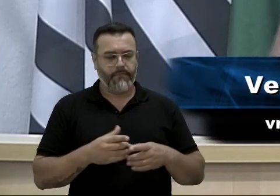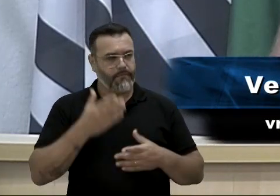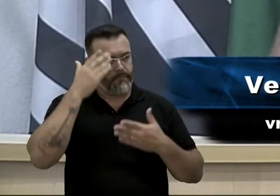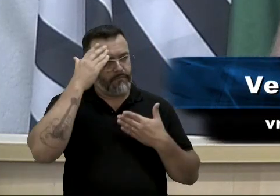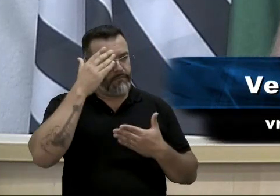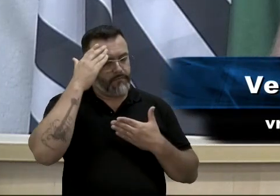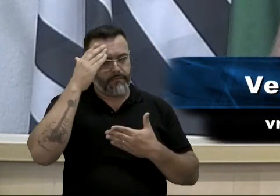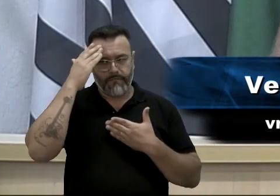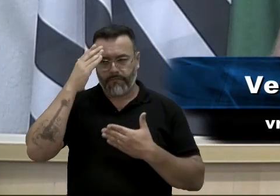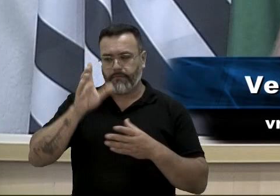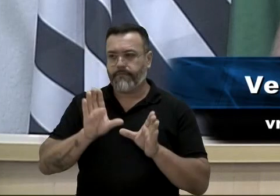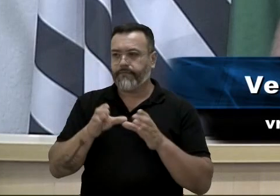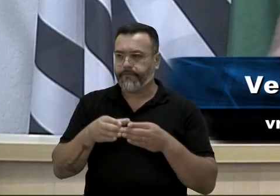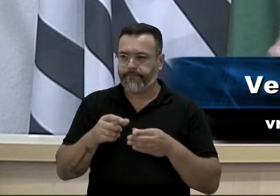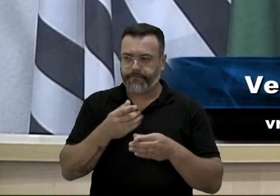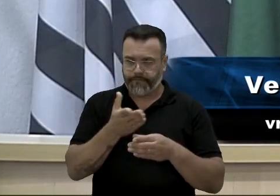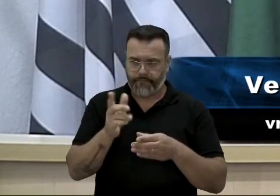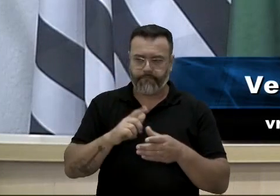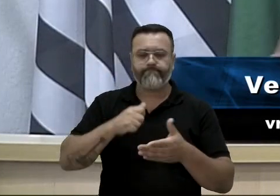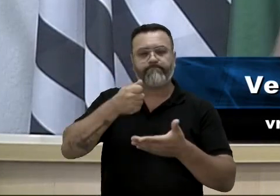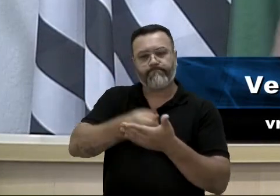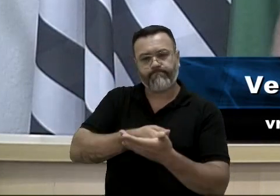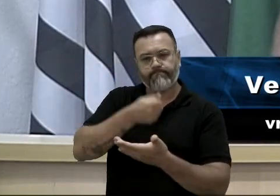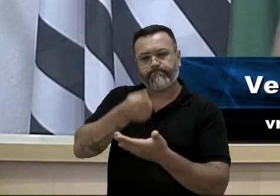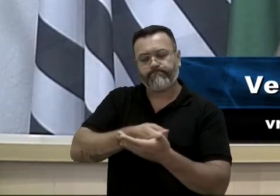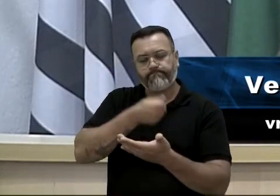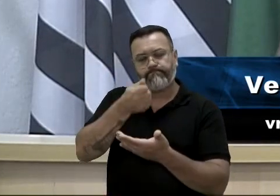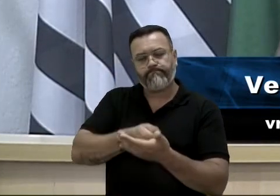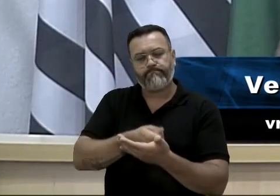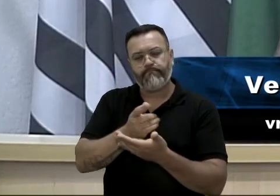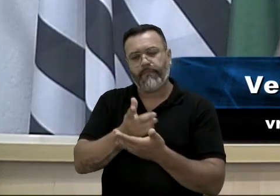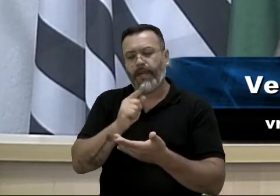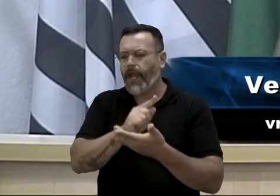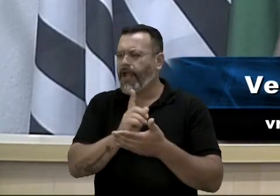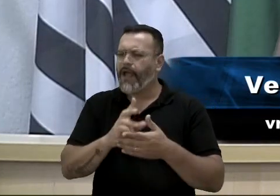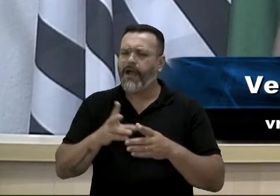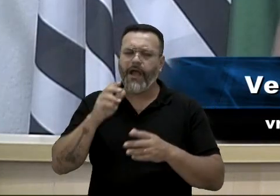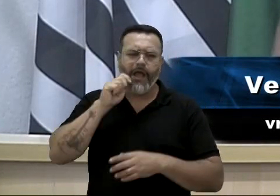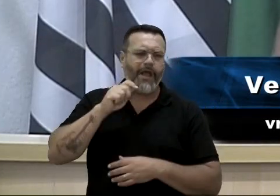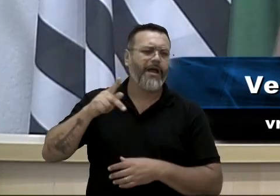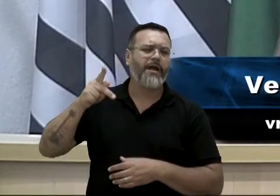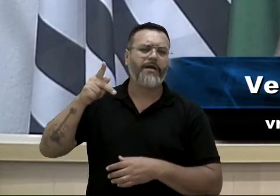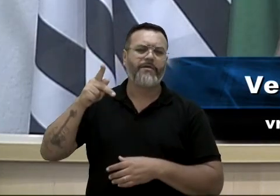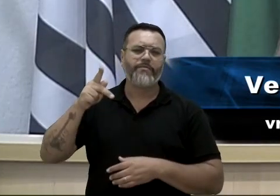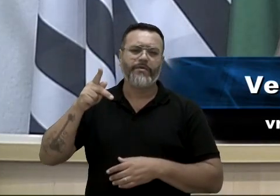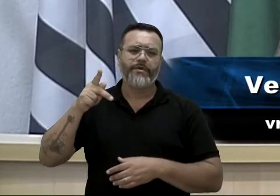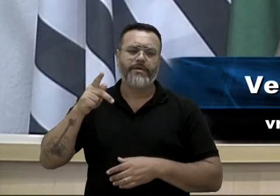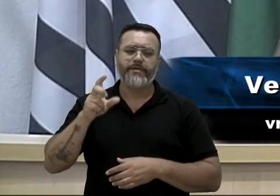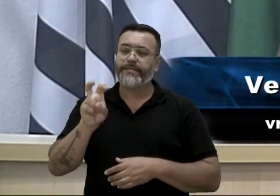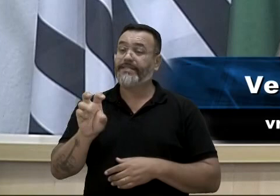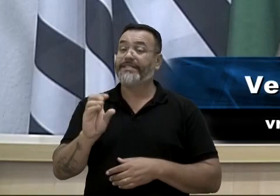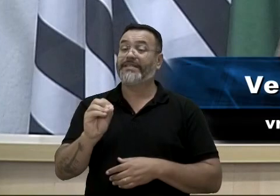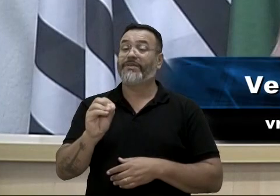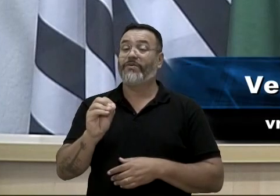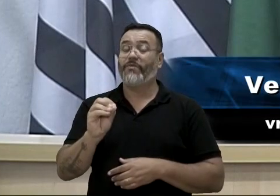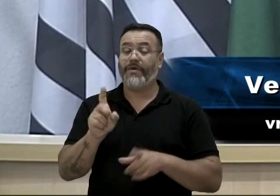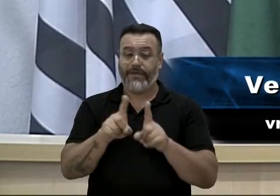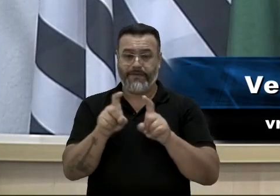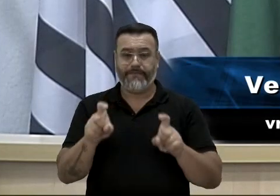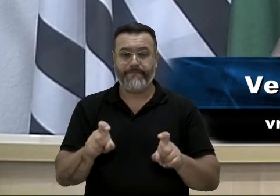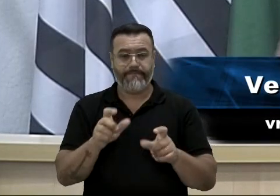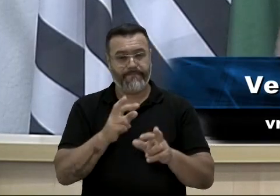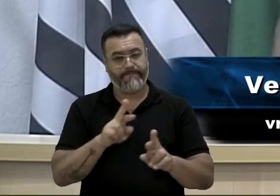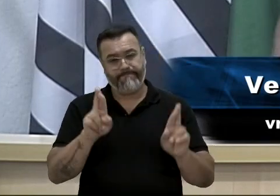vereadores, a todas as comissões, né, que lutaram, correram aí, para a gente colocar a aposentadoria de 50 servidores que estão aguardando. A você,